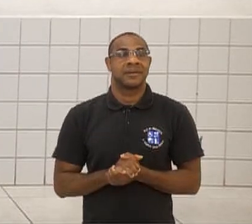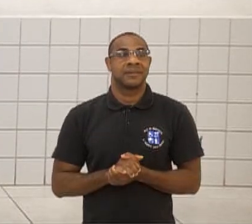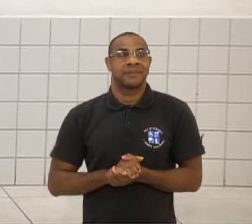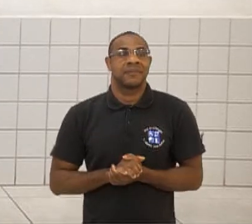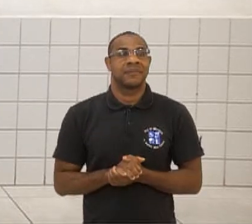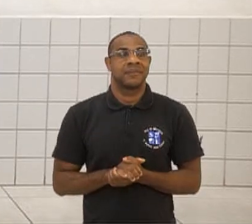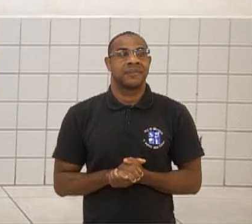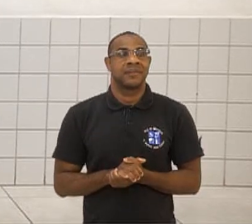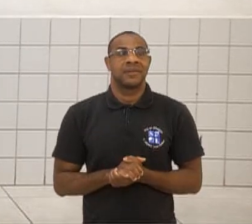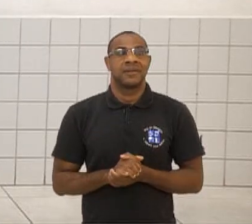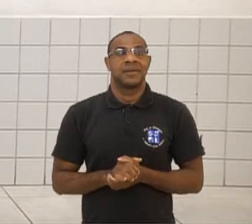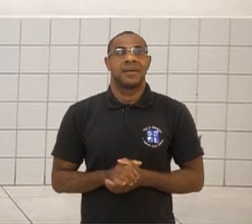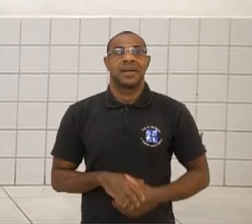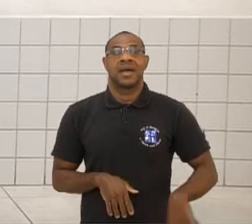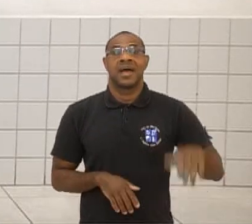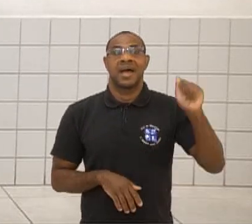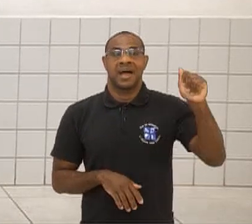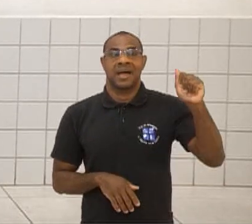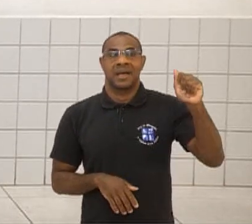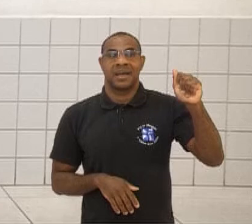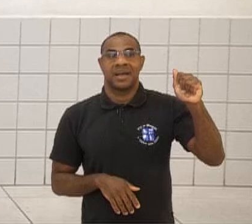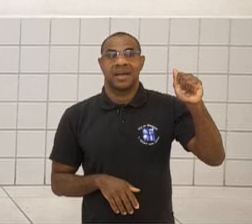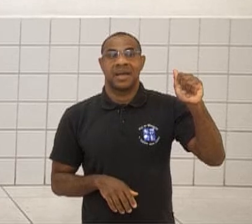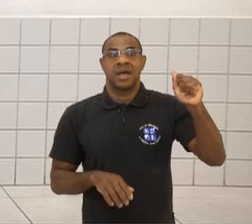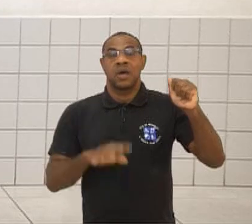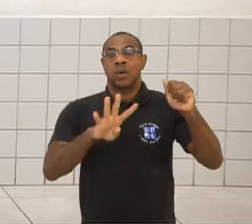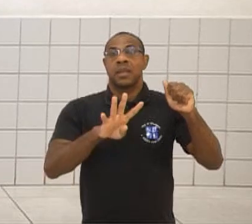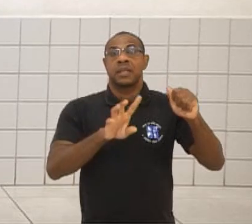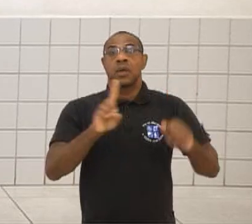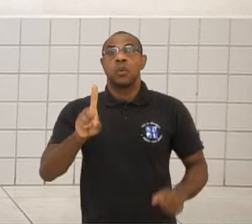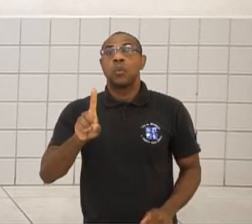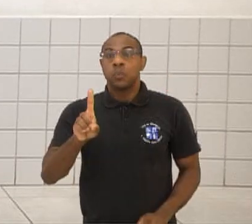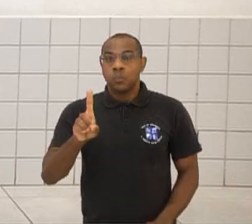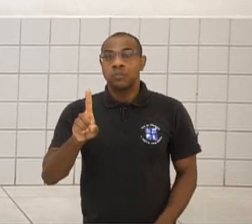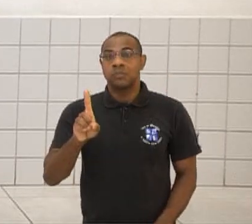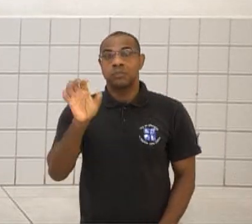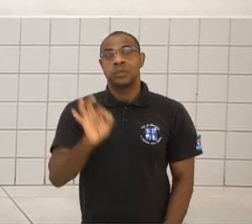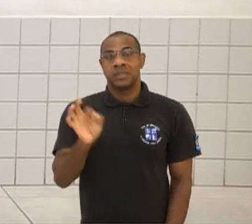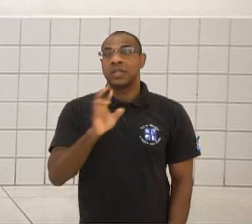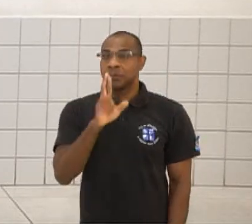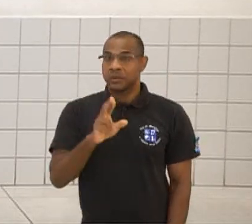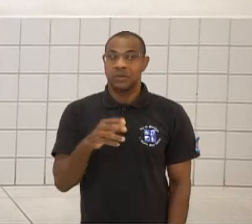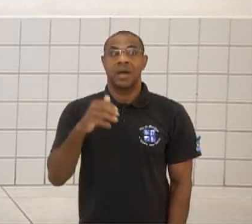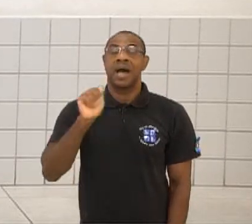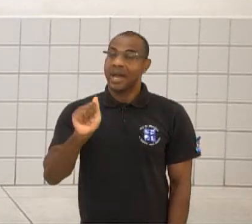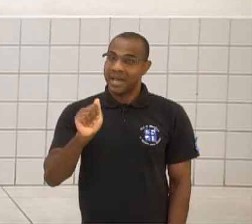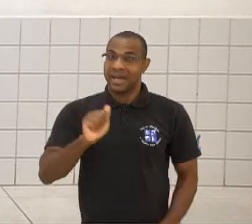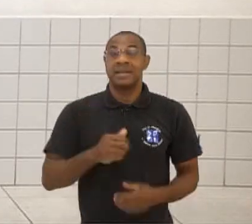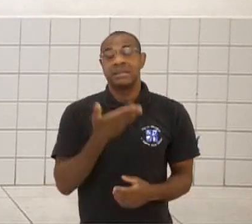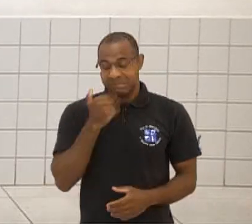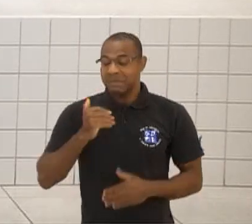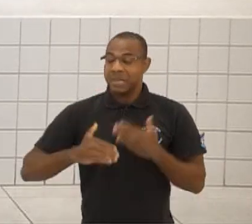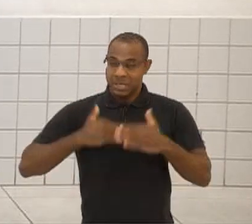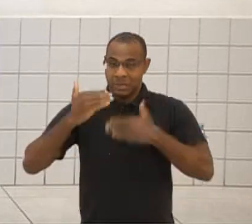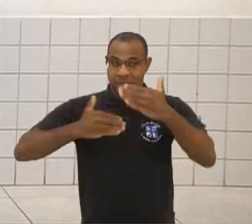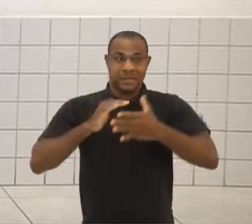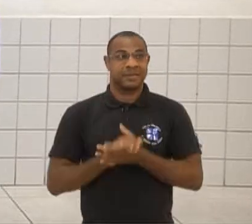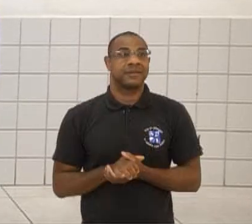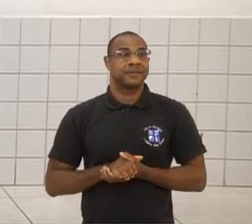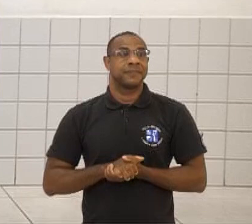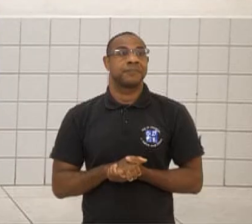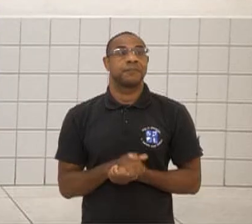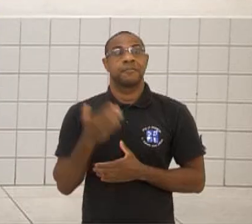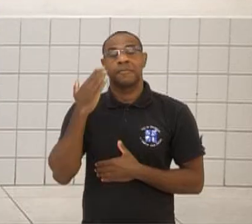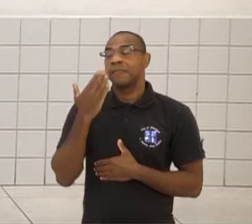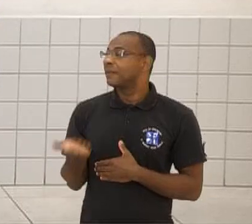resposta a letra A, e 41% respondeu a letra A. É, pessoal, tá melhorando então, hein? Então, muito bem. Lá.